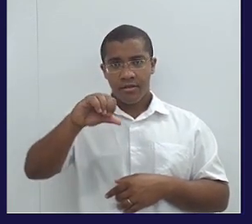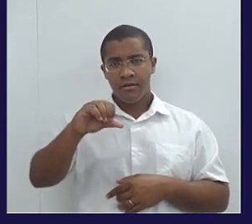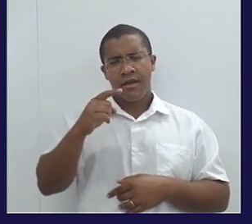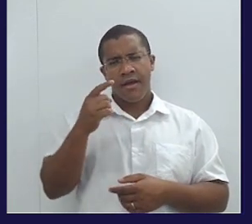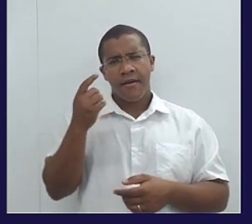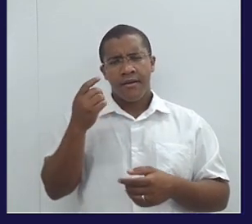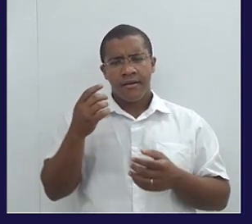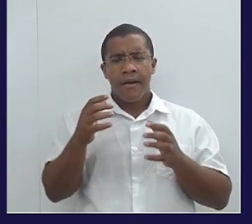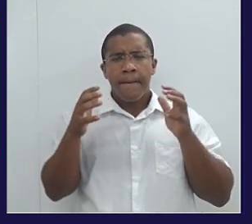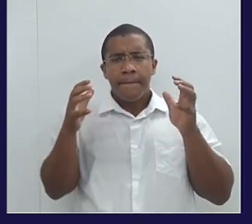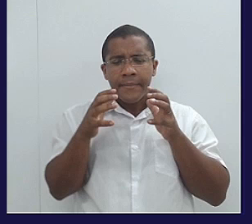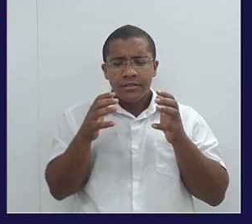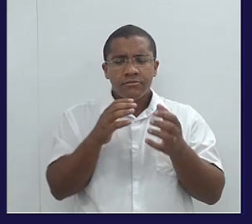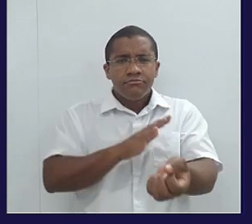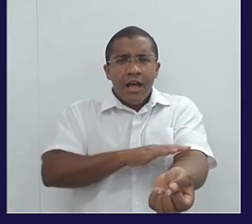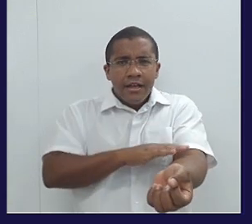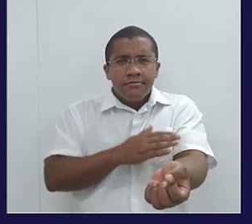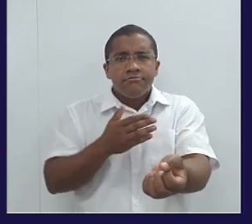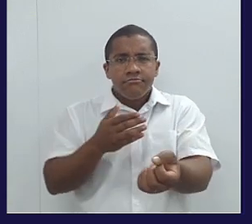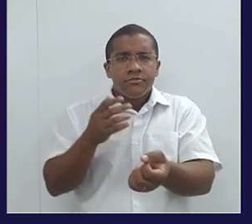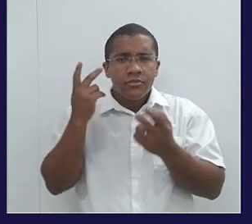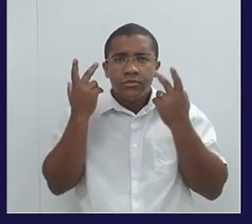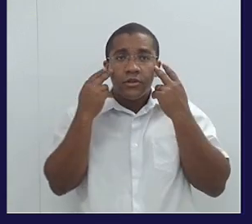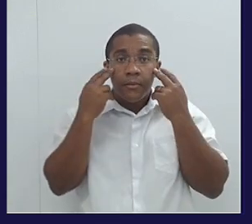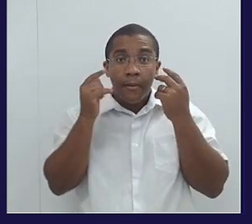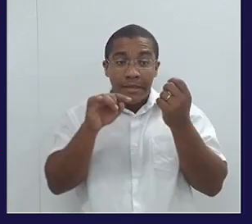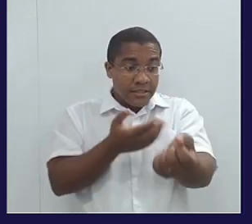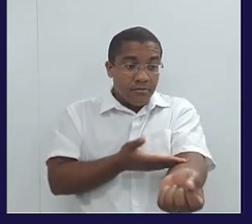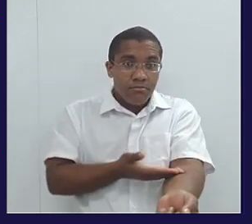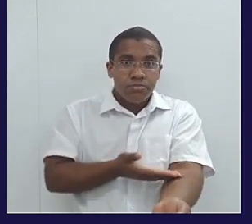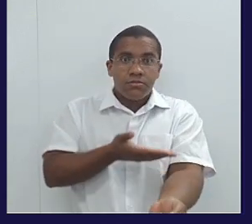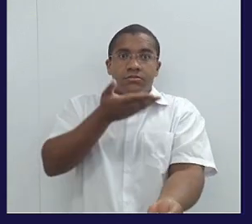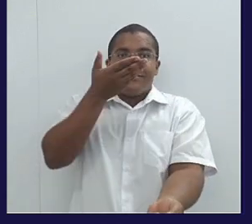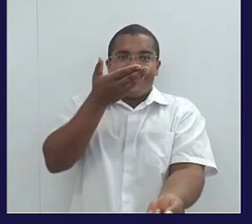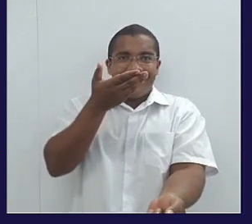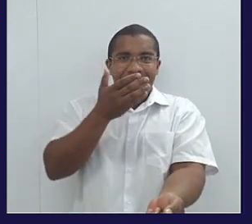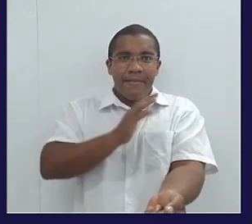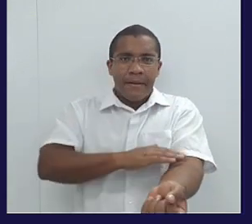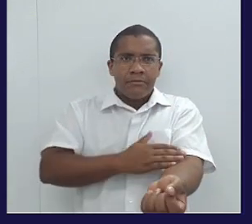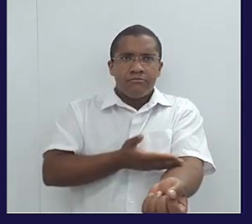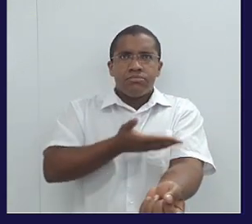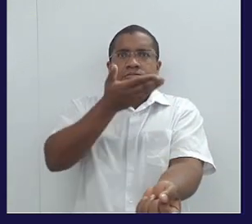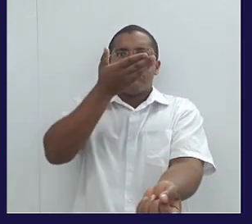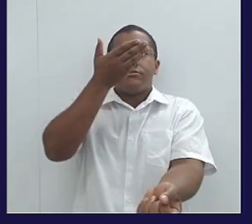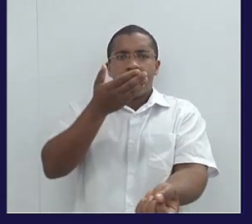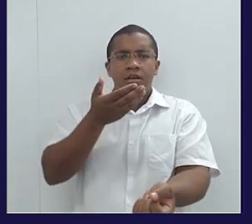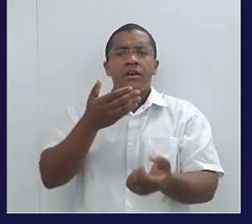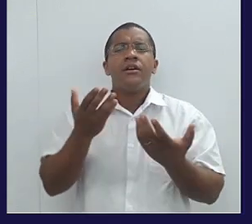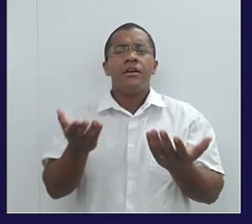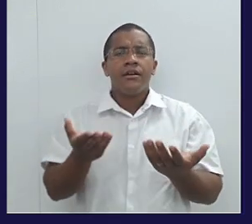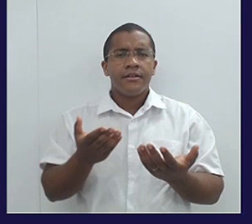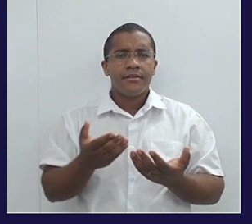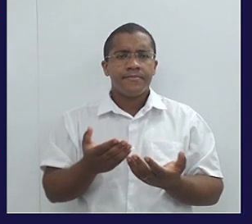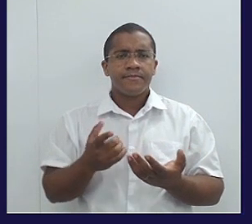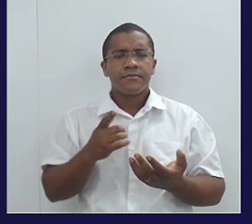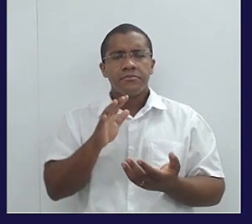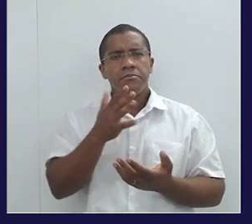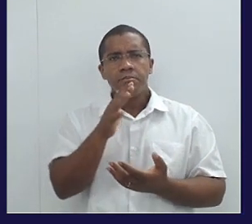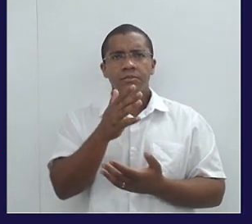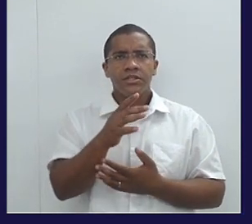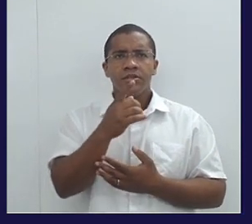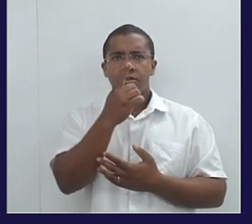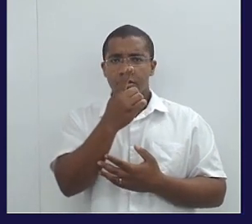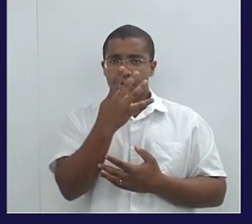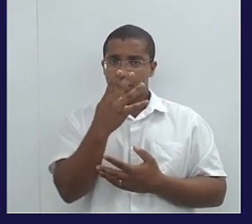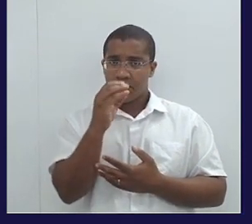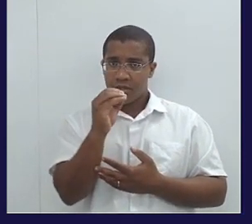normal, mas quando diz que está acima, que eu falo de hipertensão ou pressão alta, vai ser